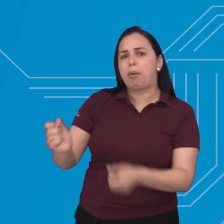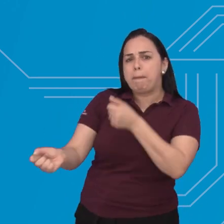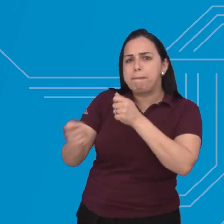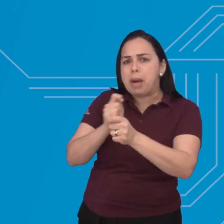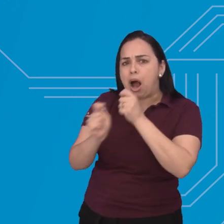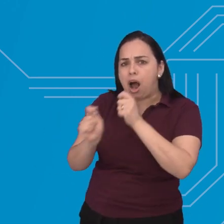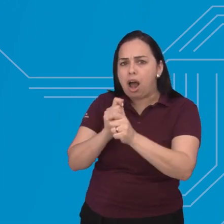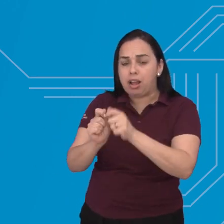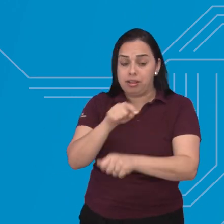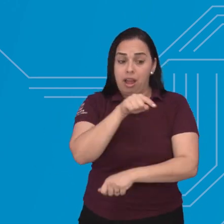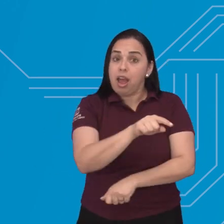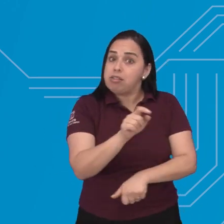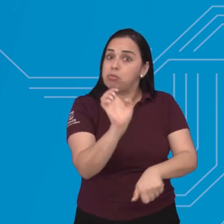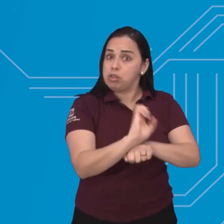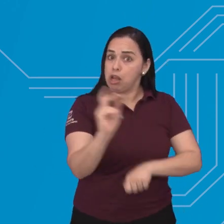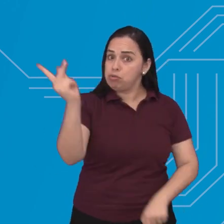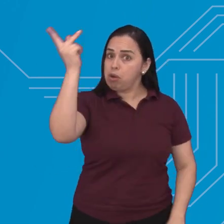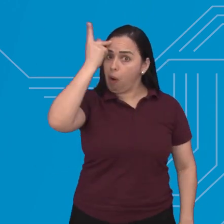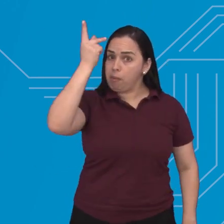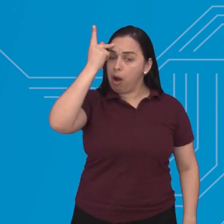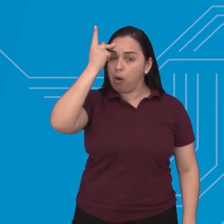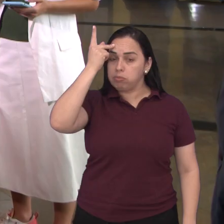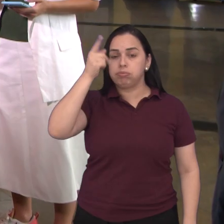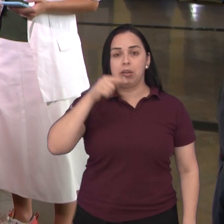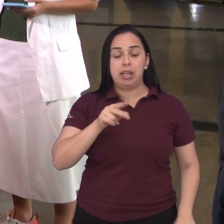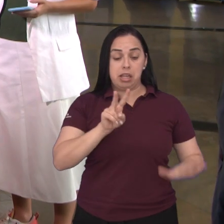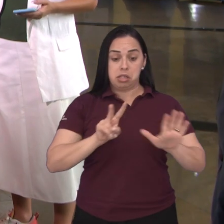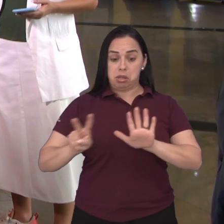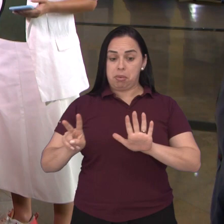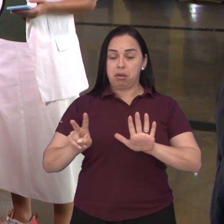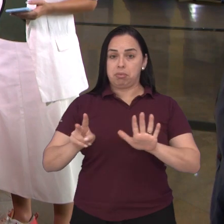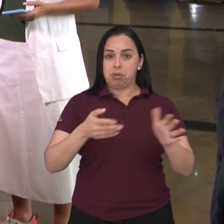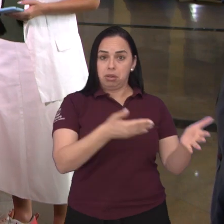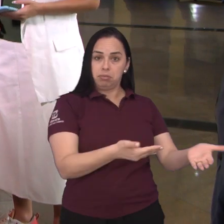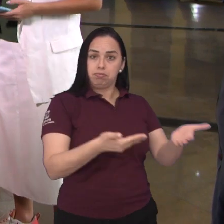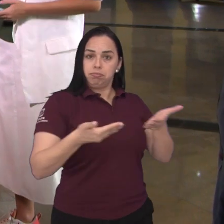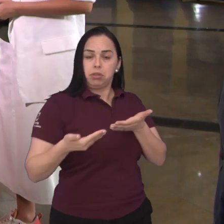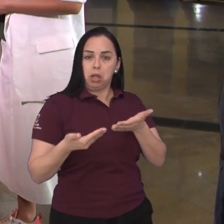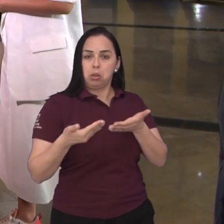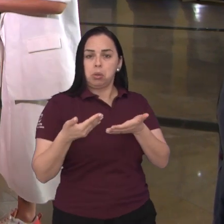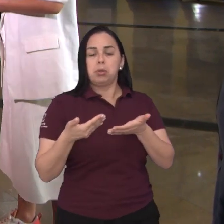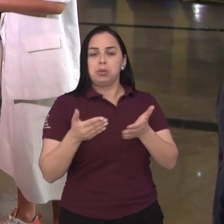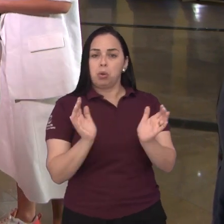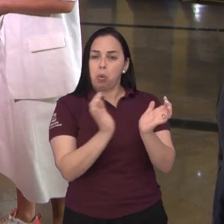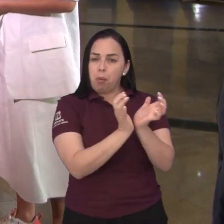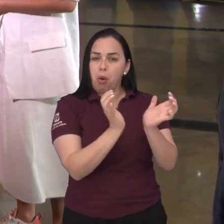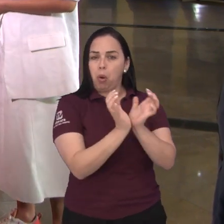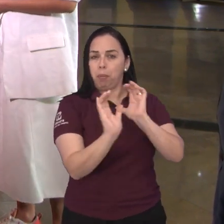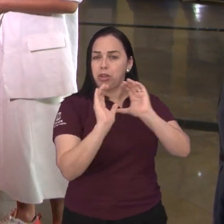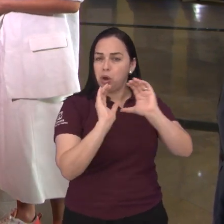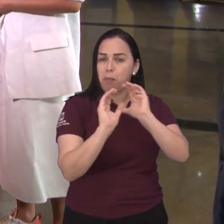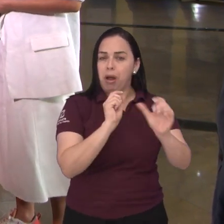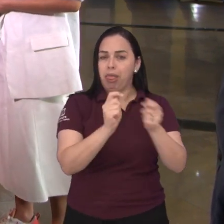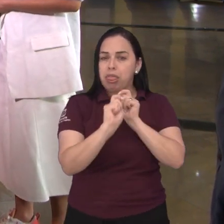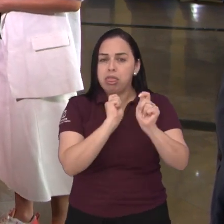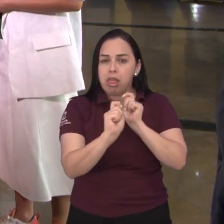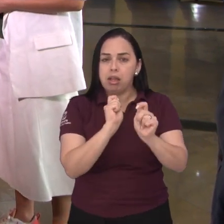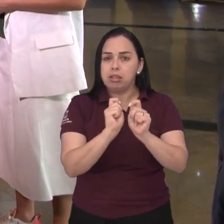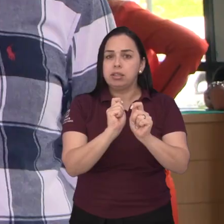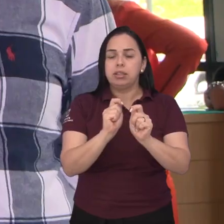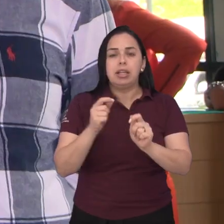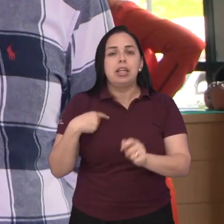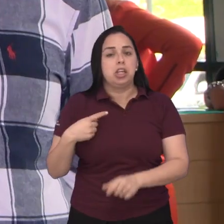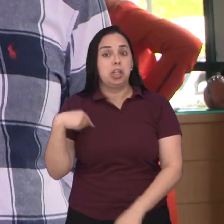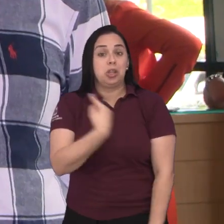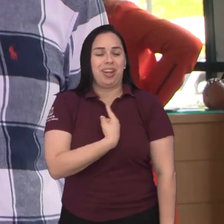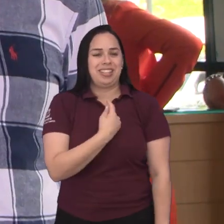da Assembleia Legislativa do Estado de São Paulo. Nessa semana, nós recebemos uma visita da equipe de comunicação da TV